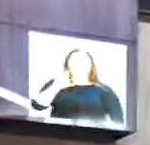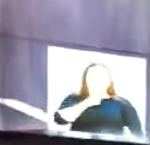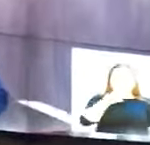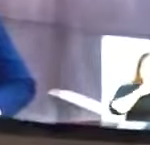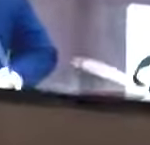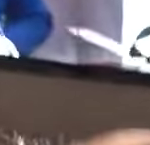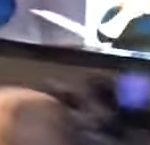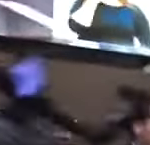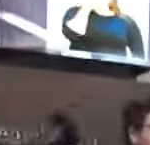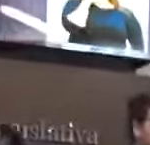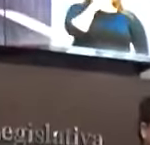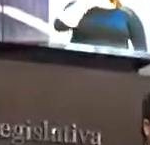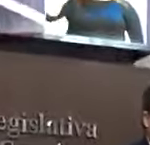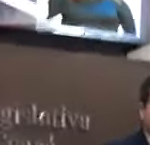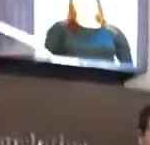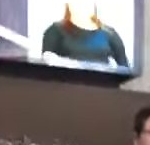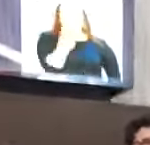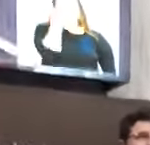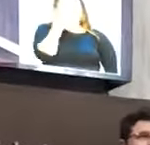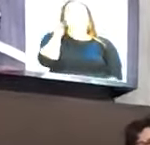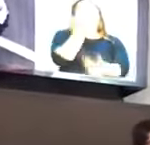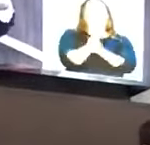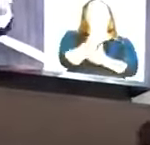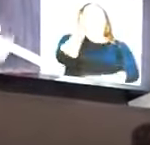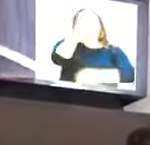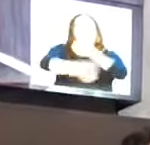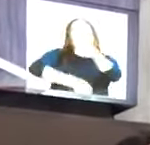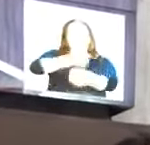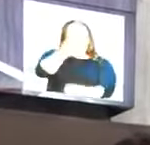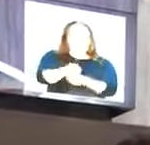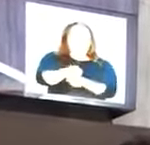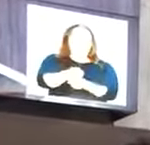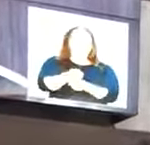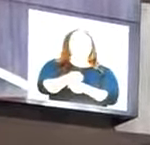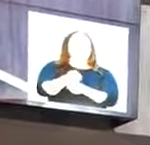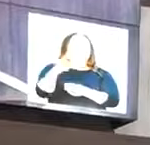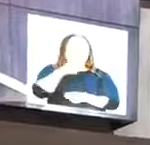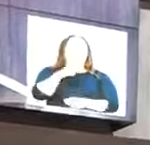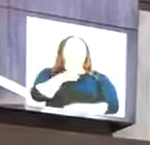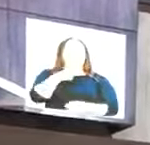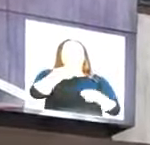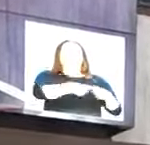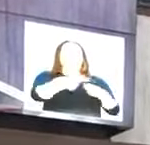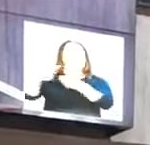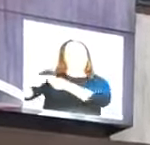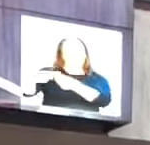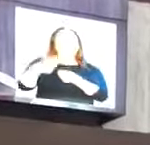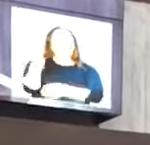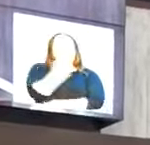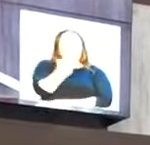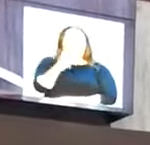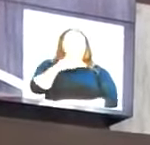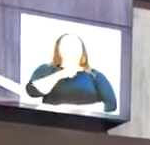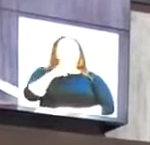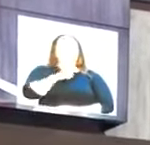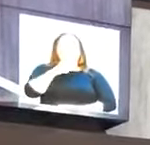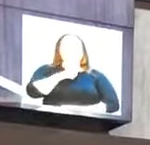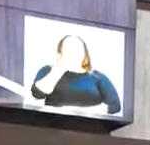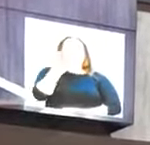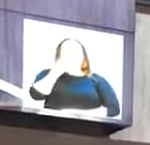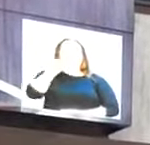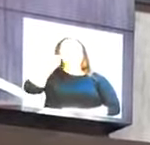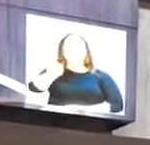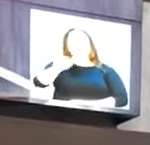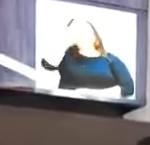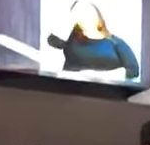quase 1000 processos anualmente. Duas cidades com população de cerca de 40 mil habitantes, então aí